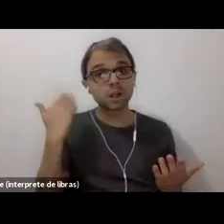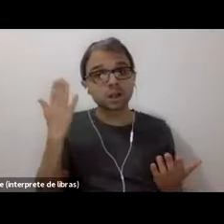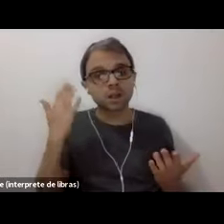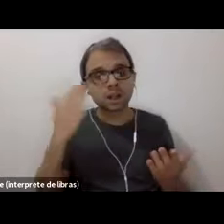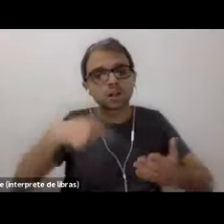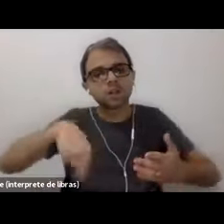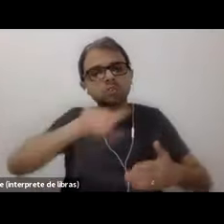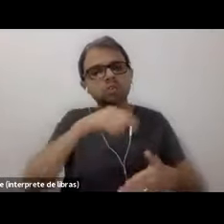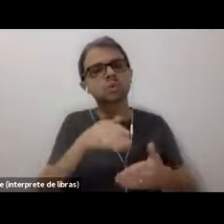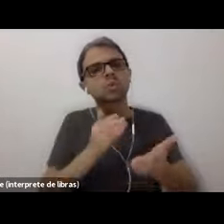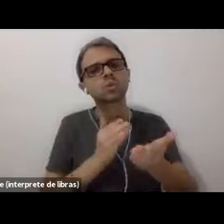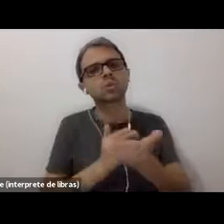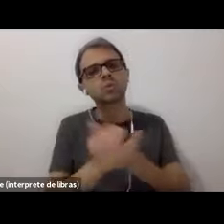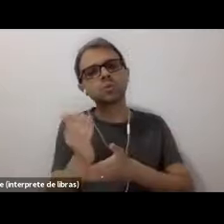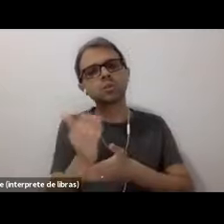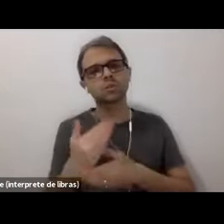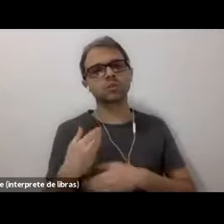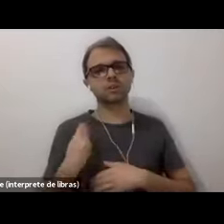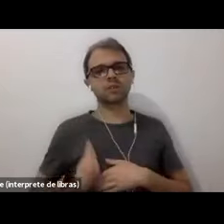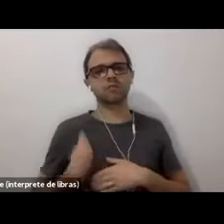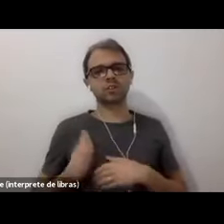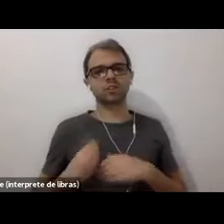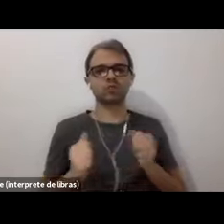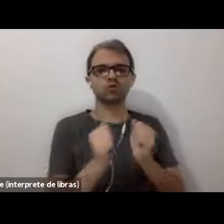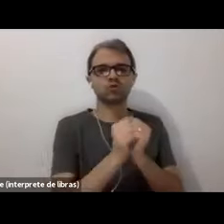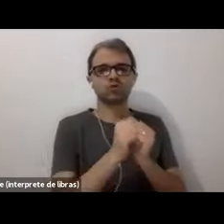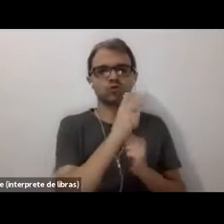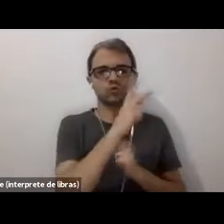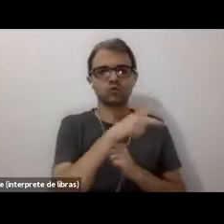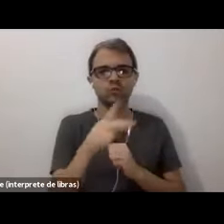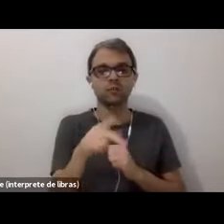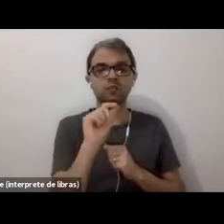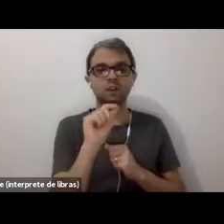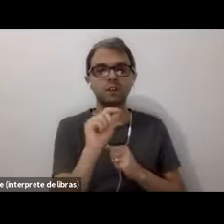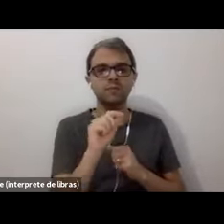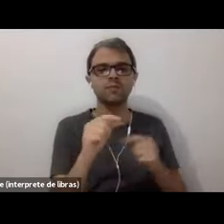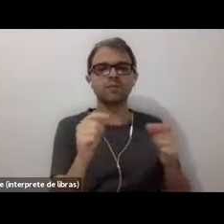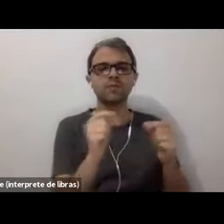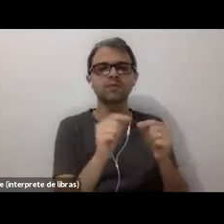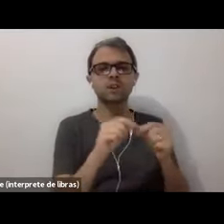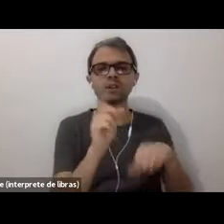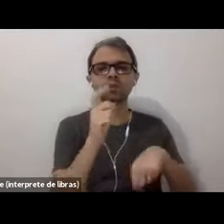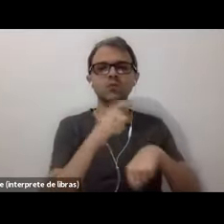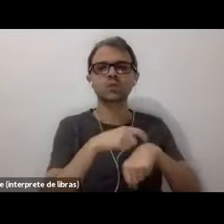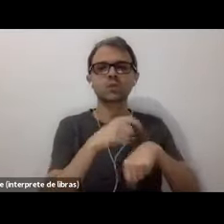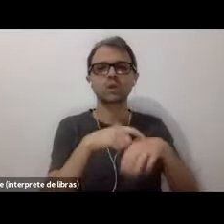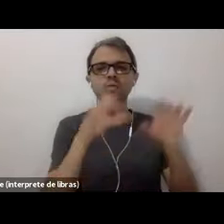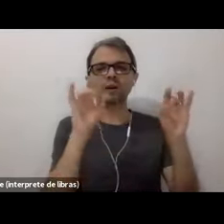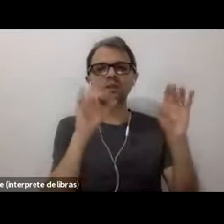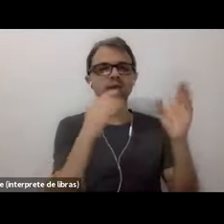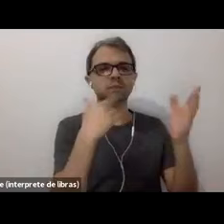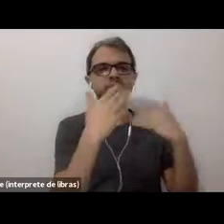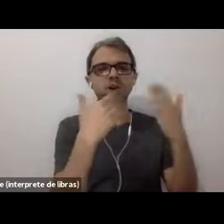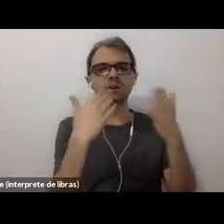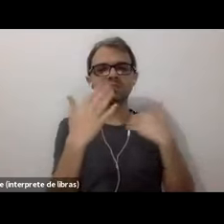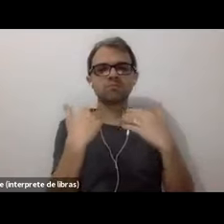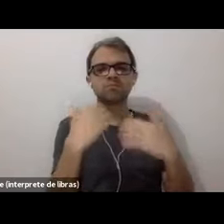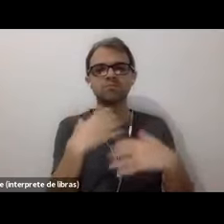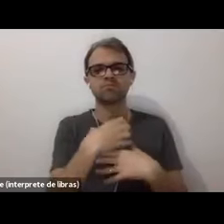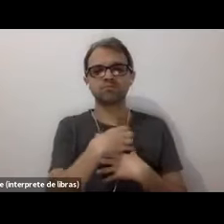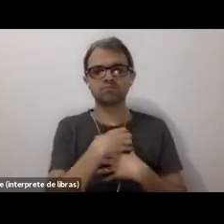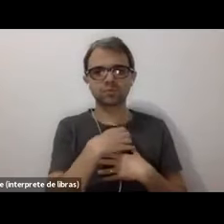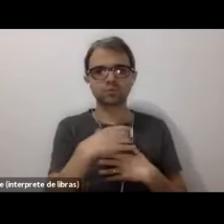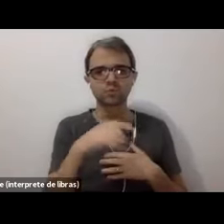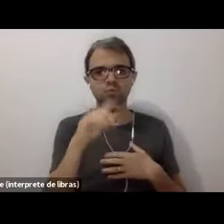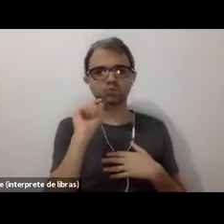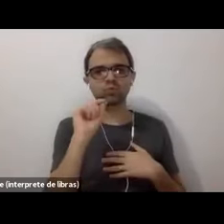Quarentena e toda sexta-feira a gente faz um happy hour e aí, por meio desse happy hour, a gente conversa mesmo sobre as emoções, os